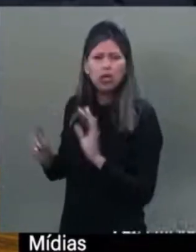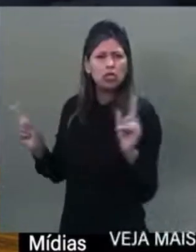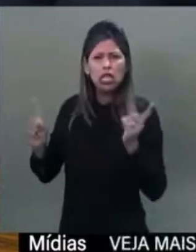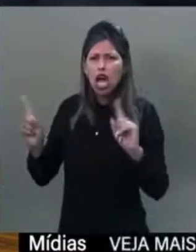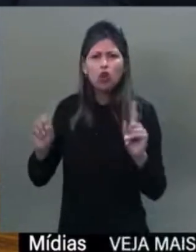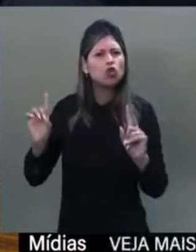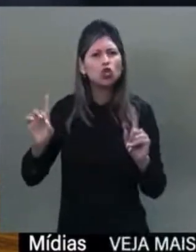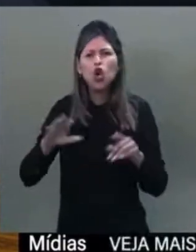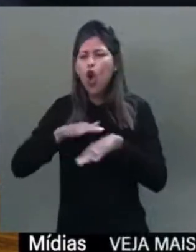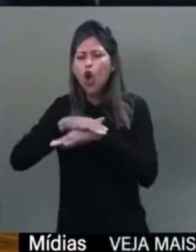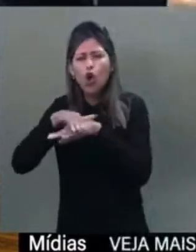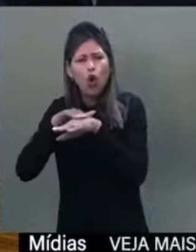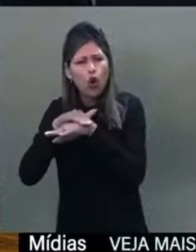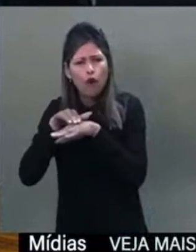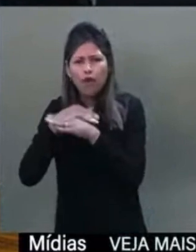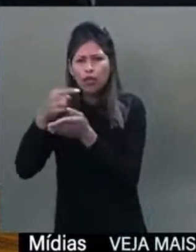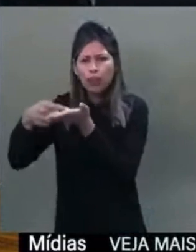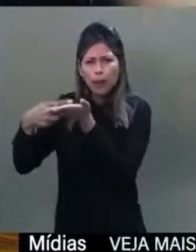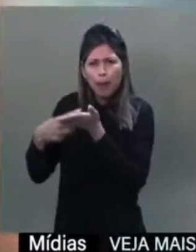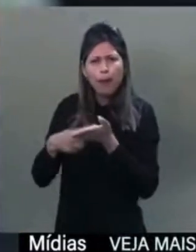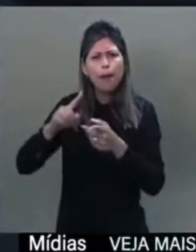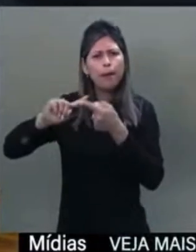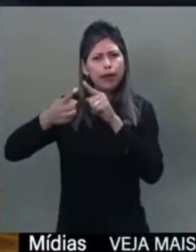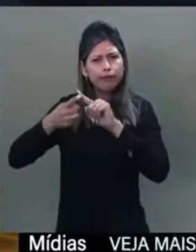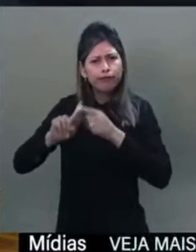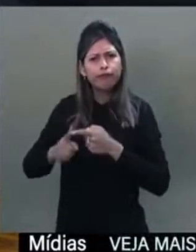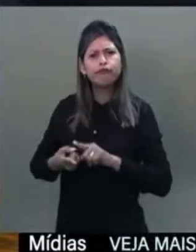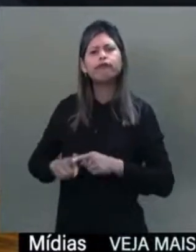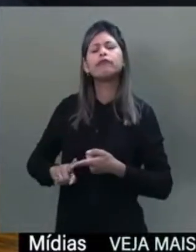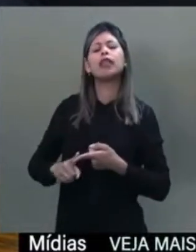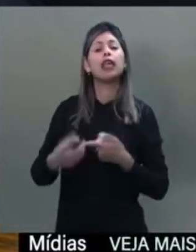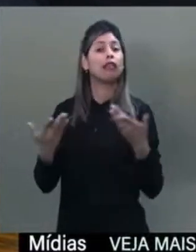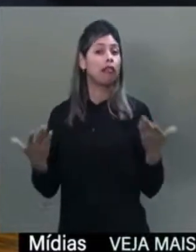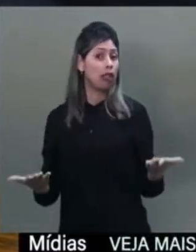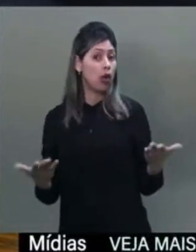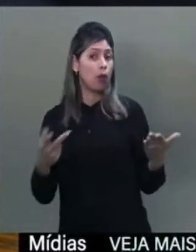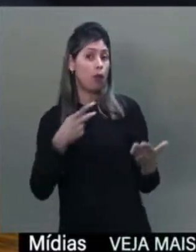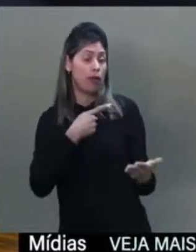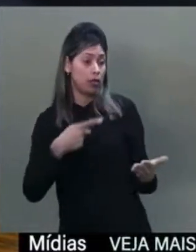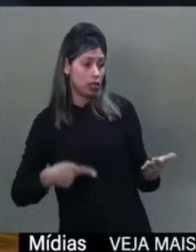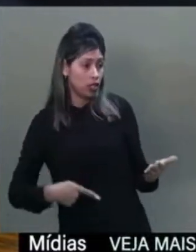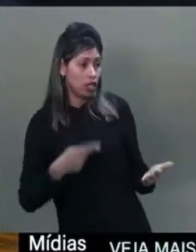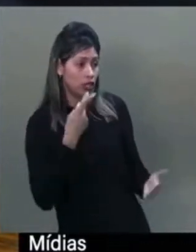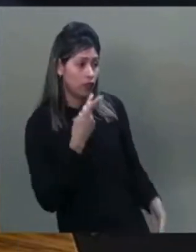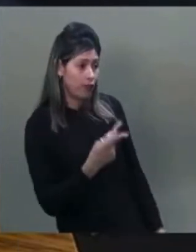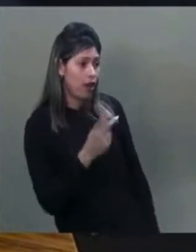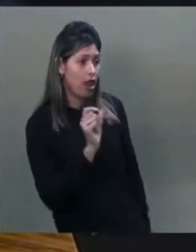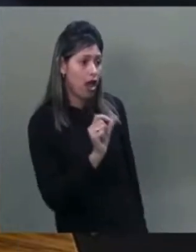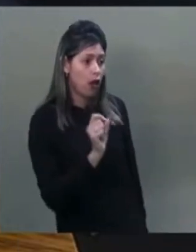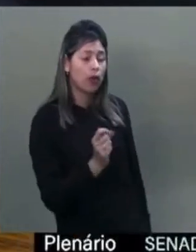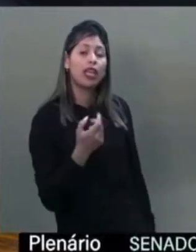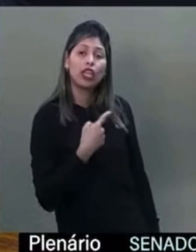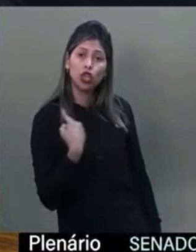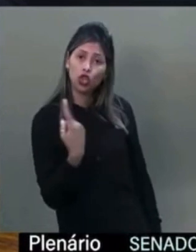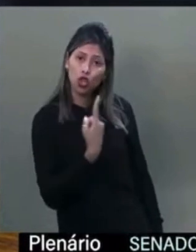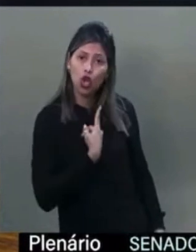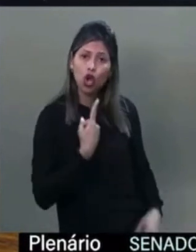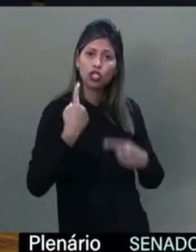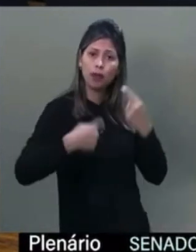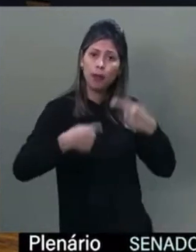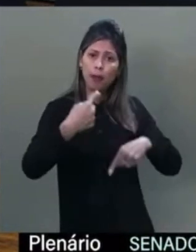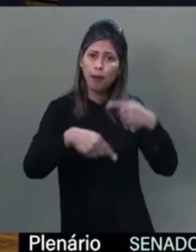de conversa. E por fim, senhor presidente, eu quero dizer que o que está em discussão